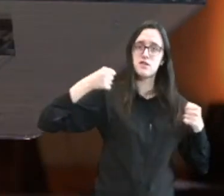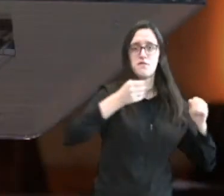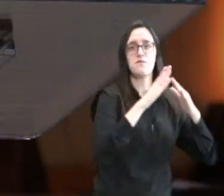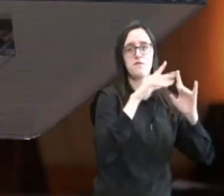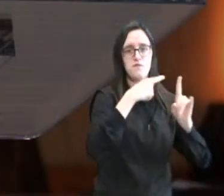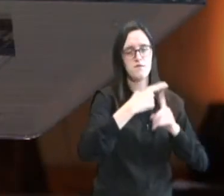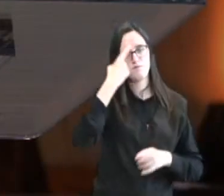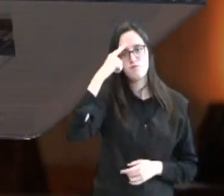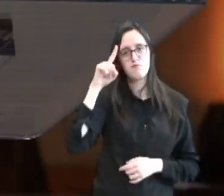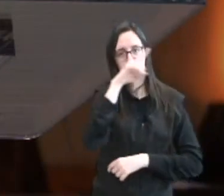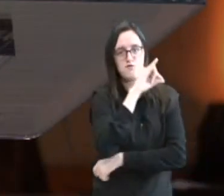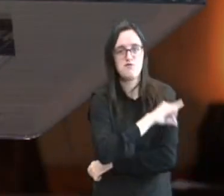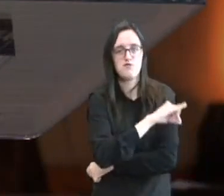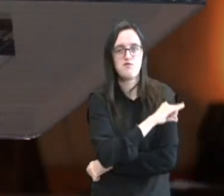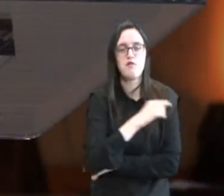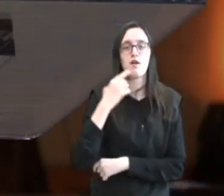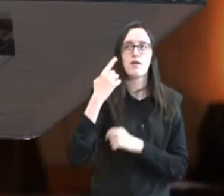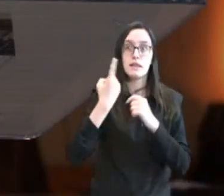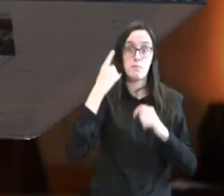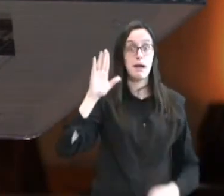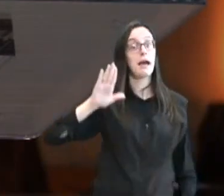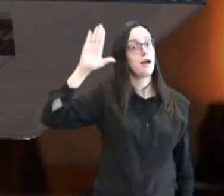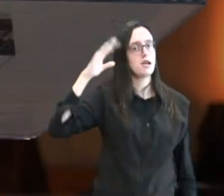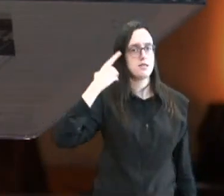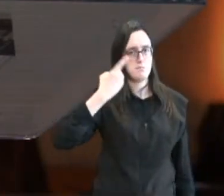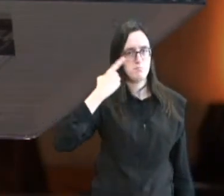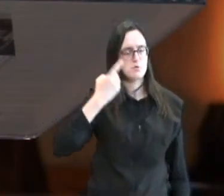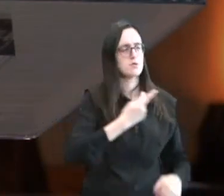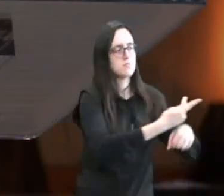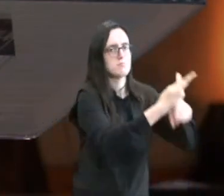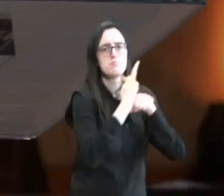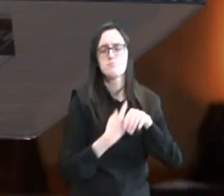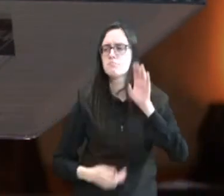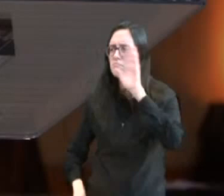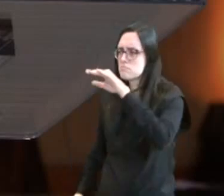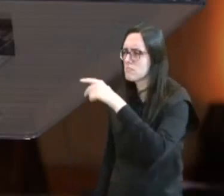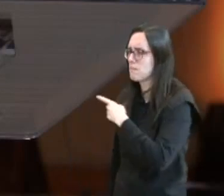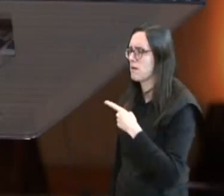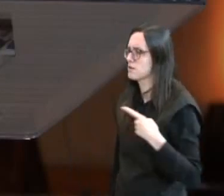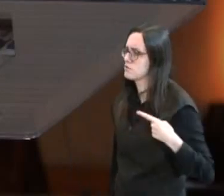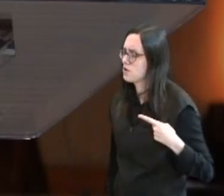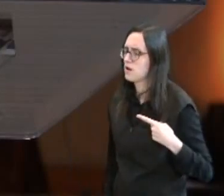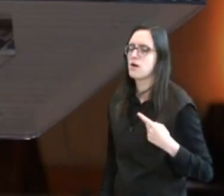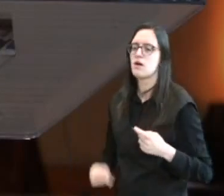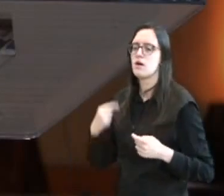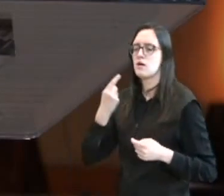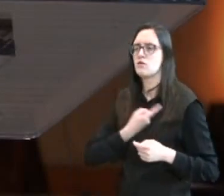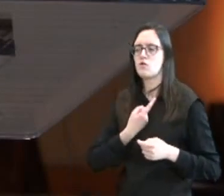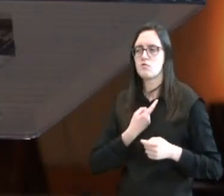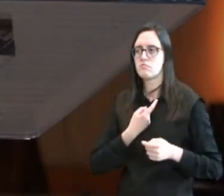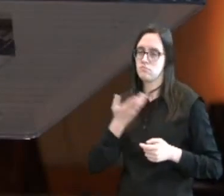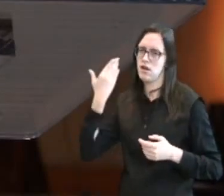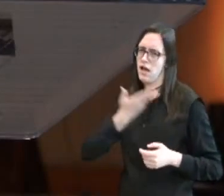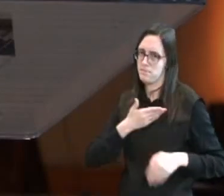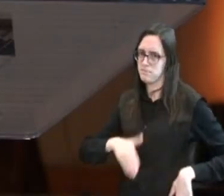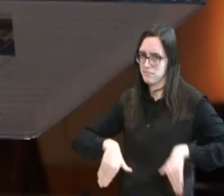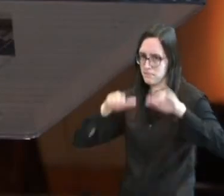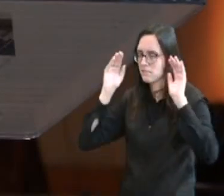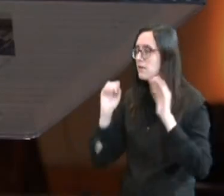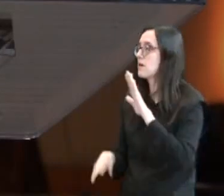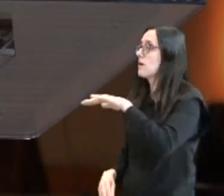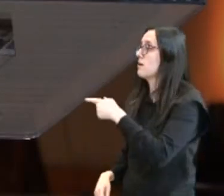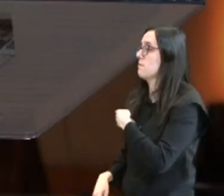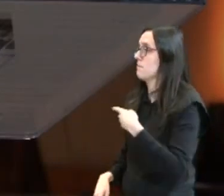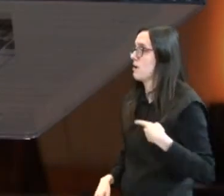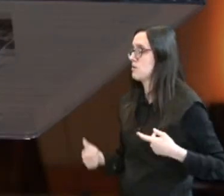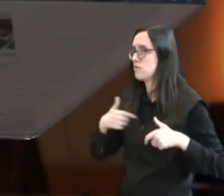Um dia lá no Rio, um candidato a deputado me procurou e disse, Edinho, nós fomos amigos de adolescência, Edinho, eu estou vendo